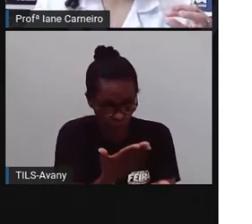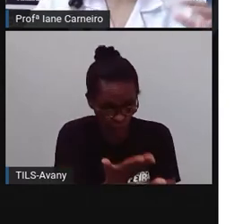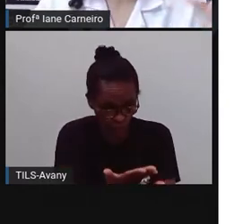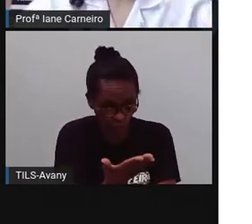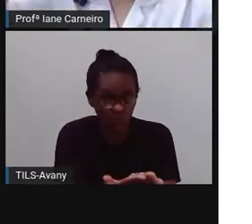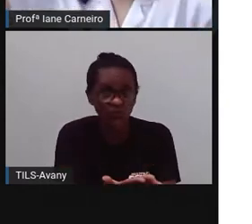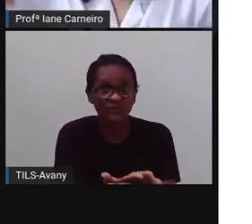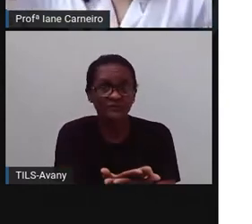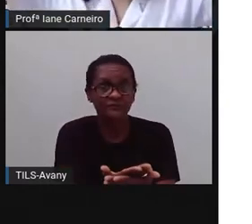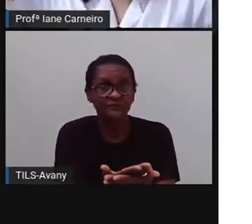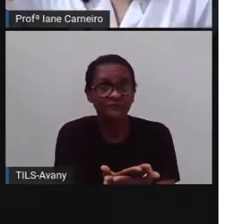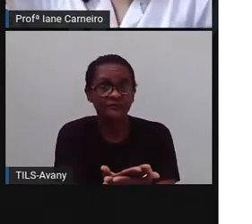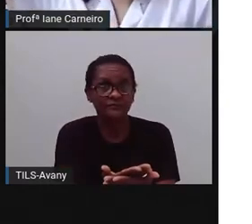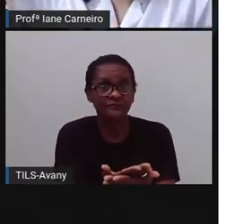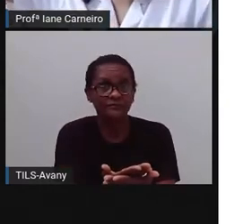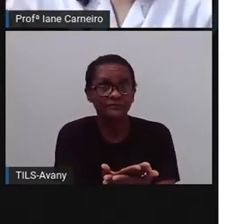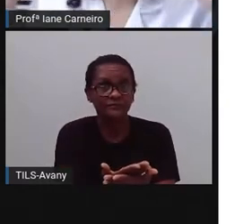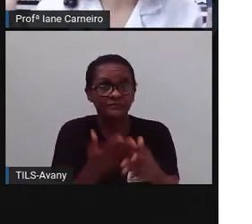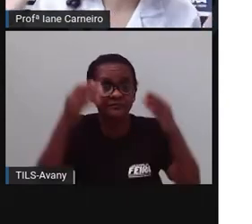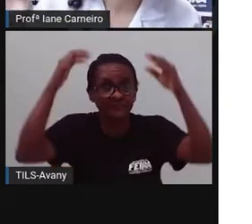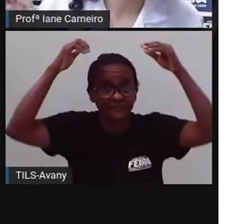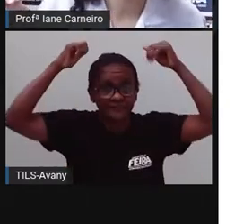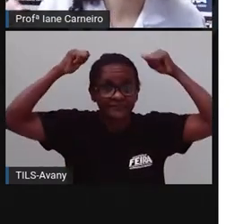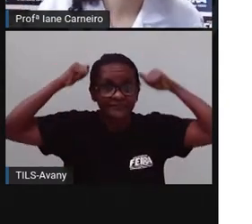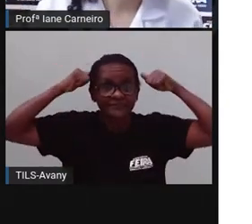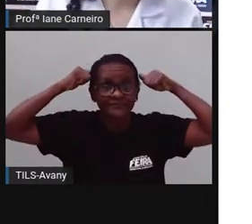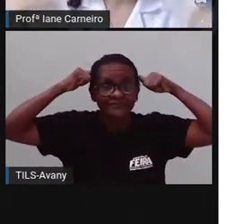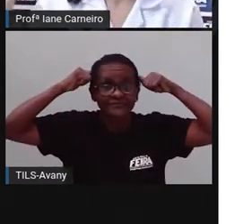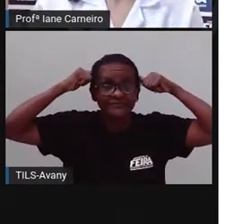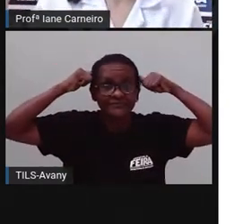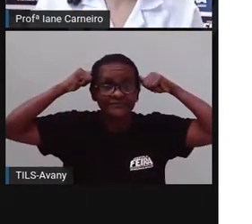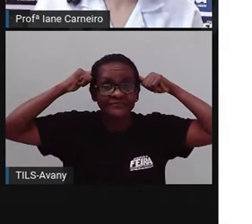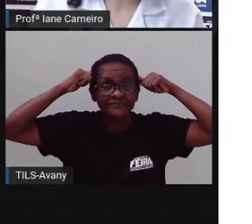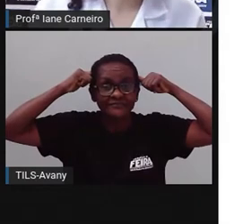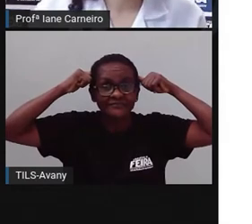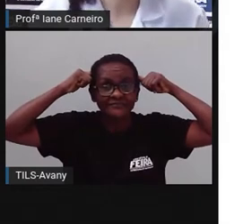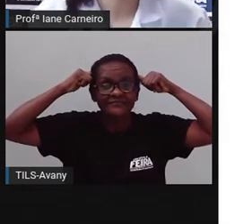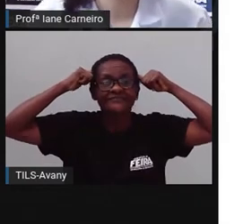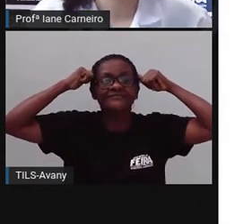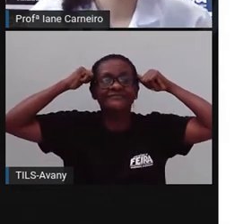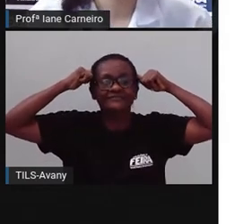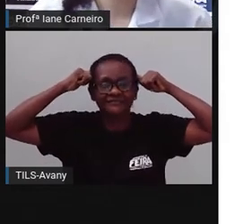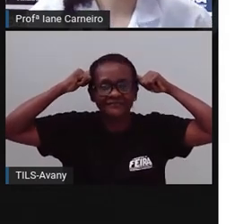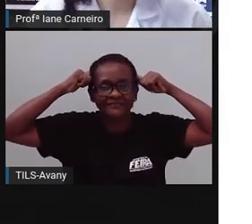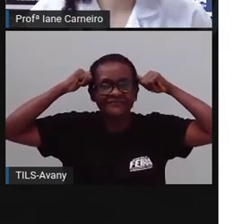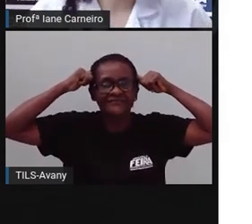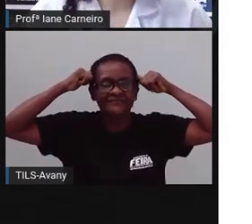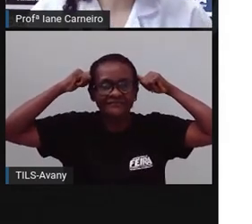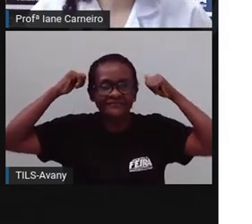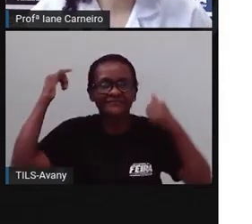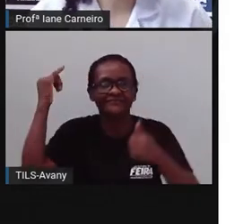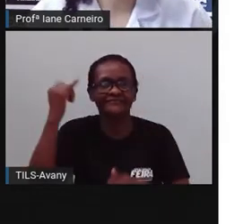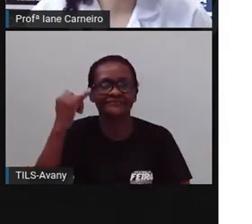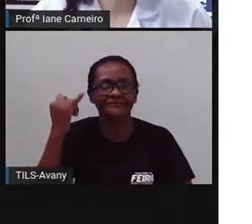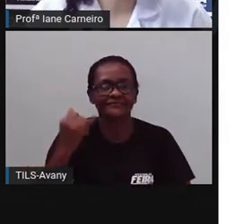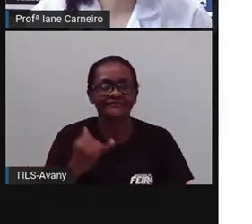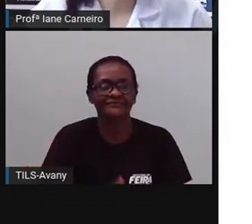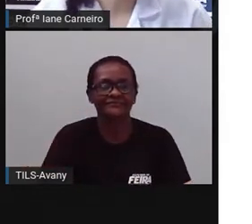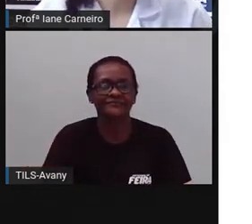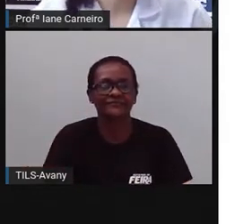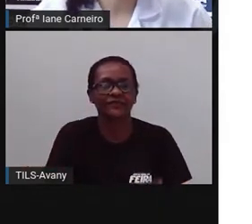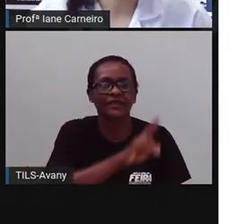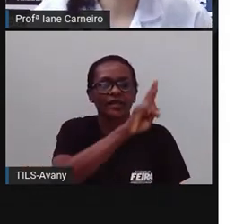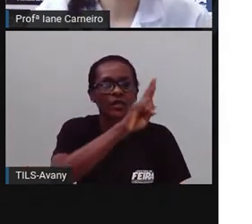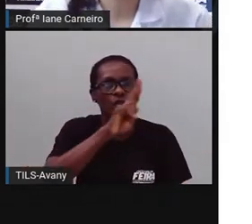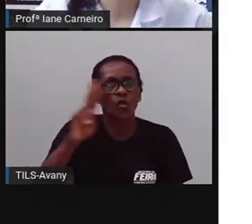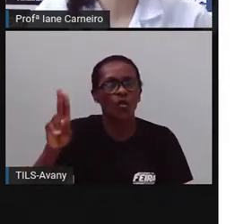tem o cabelo também que aquele chapeuzinho aqui de coloca na cabeça tá na hora da formatura bom então aí aqui ó o